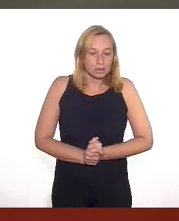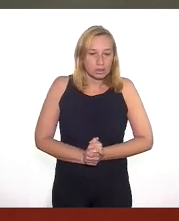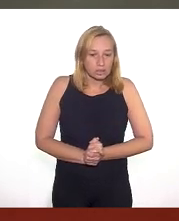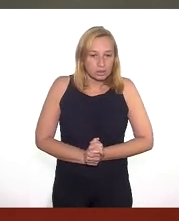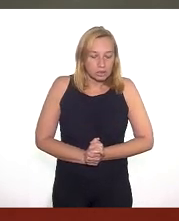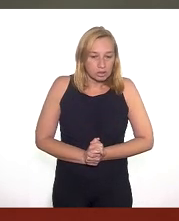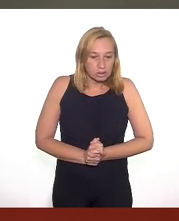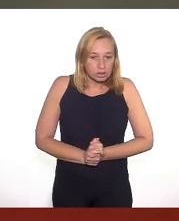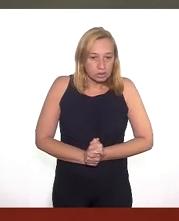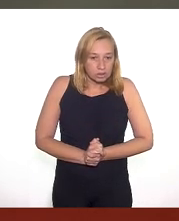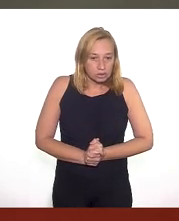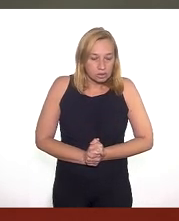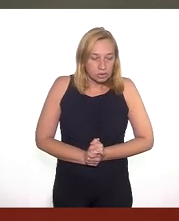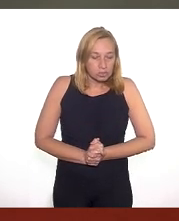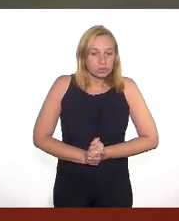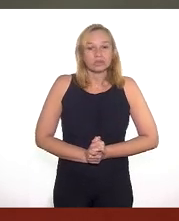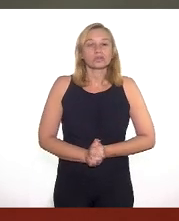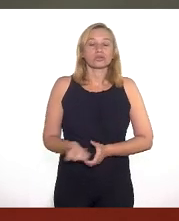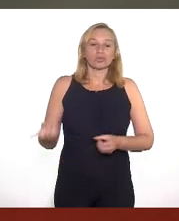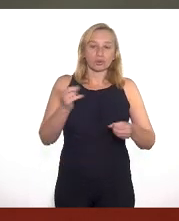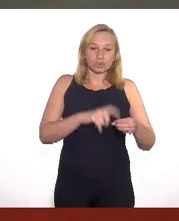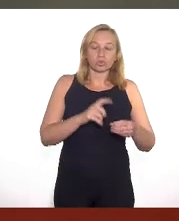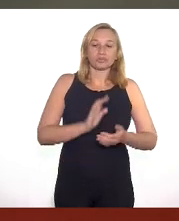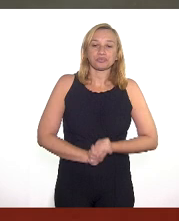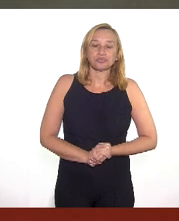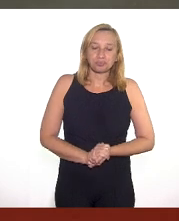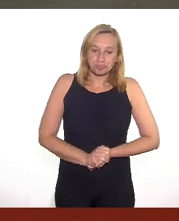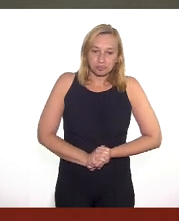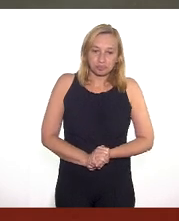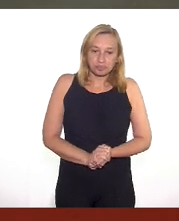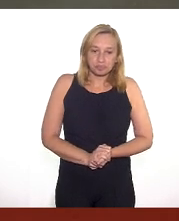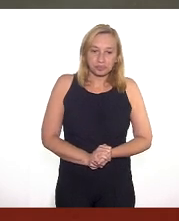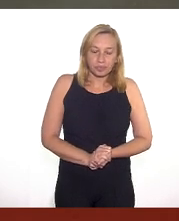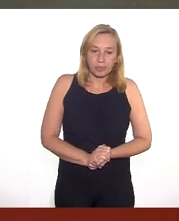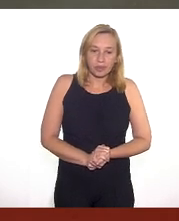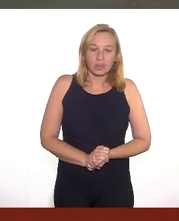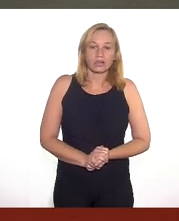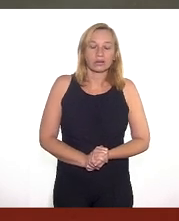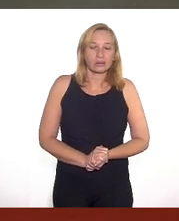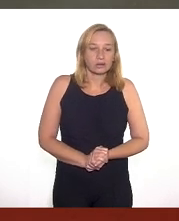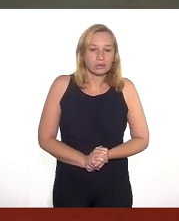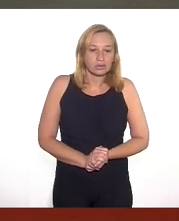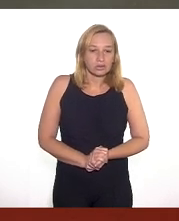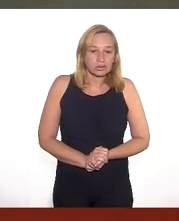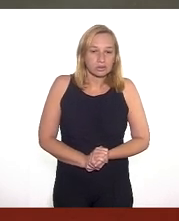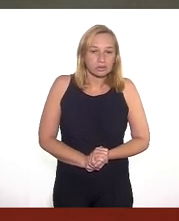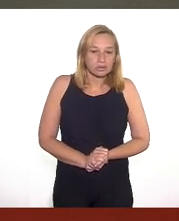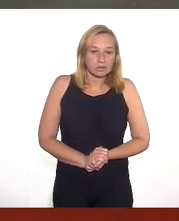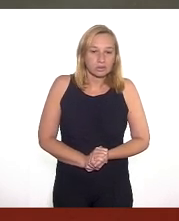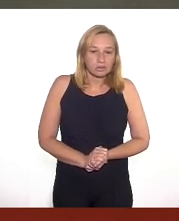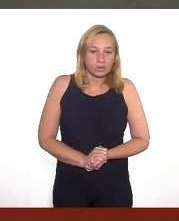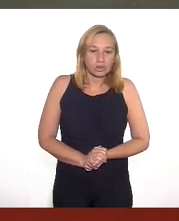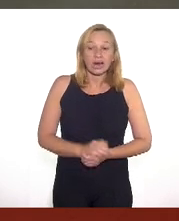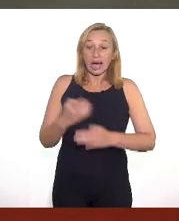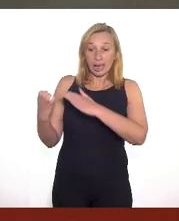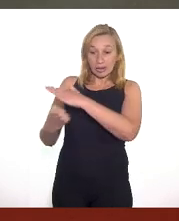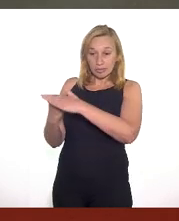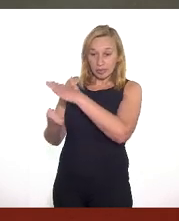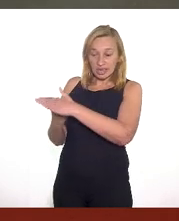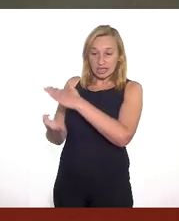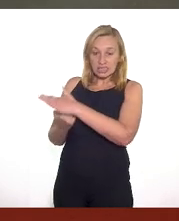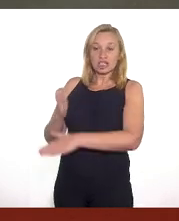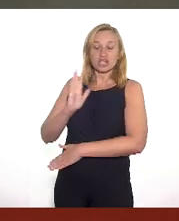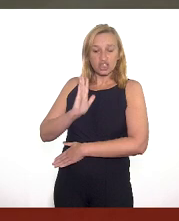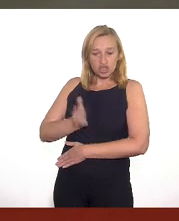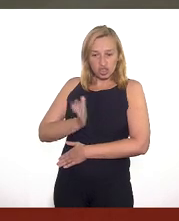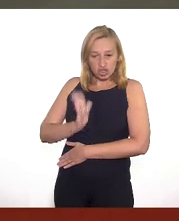Poder, como diria o outro, dar o peixe, mas pegar aquele que já tem, que já tem condição de pescar, e ajudar ele